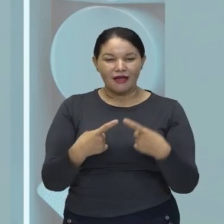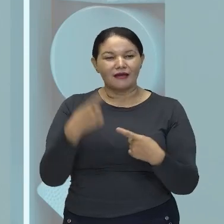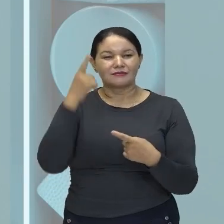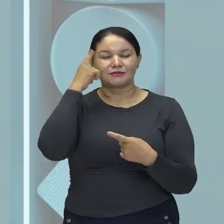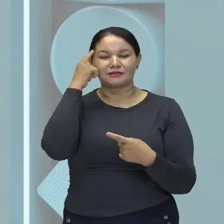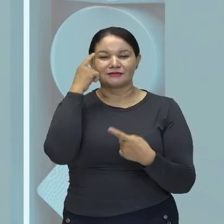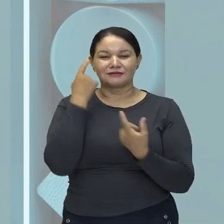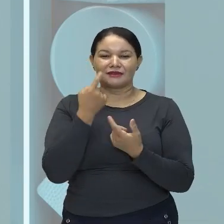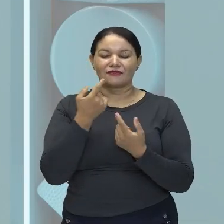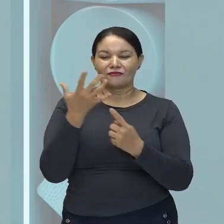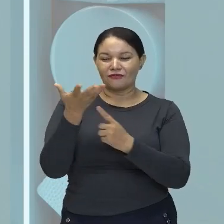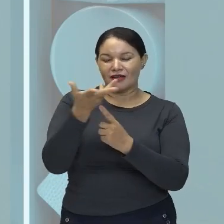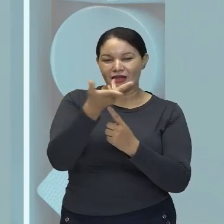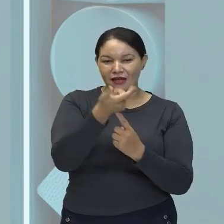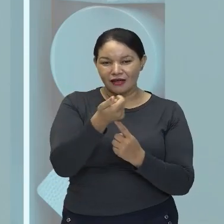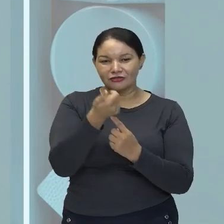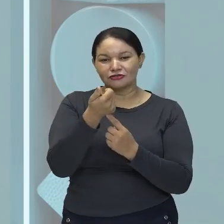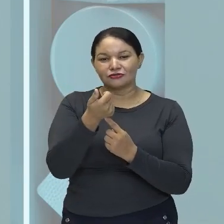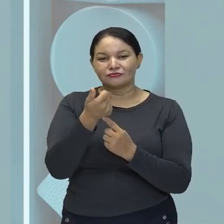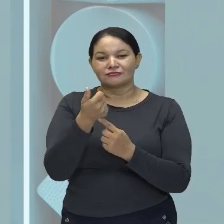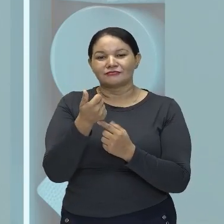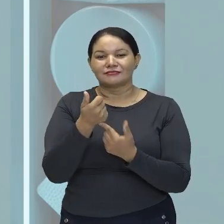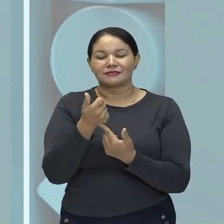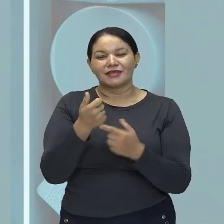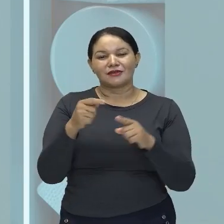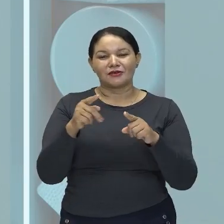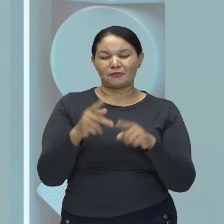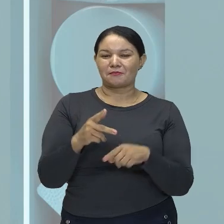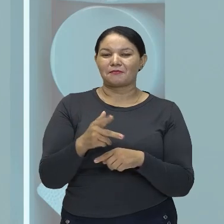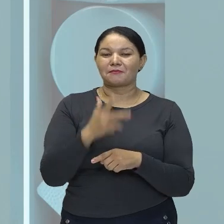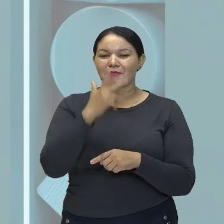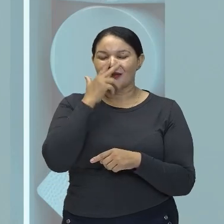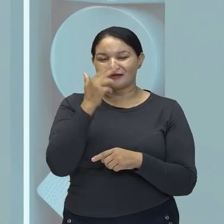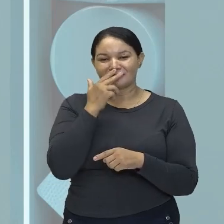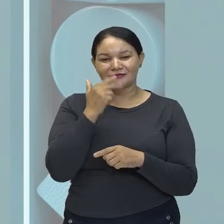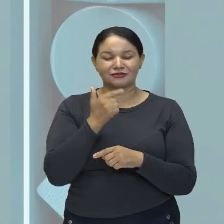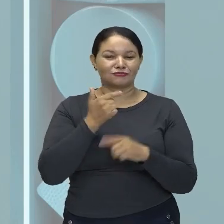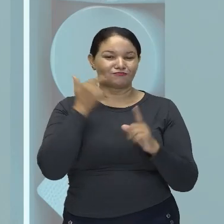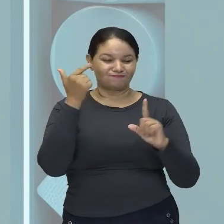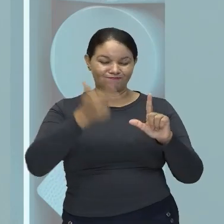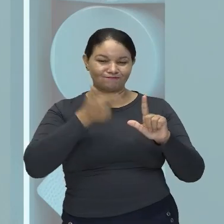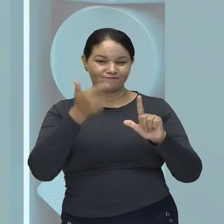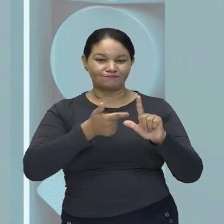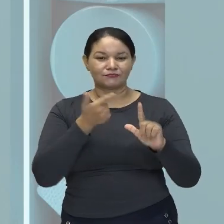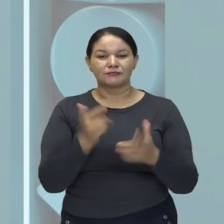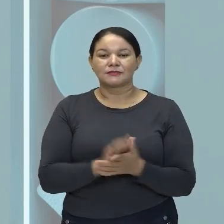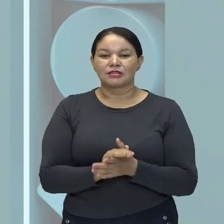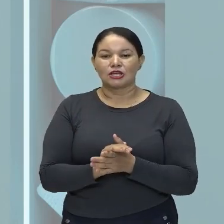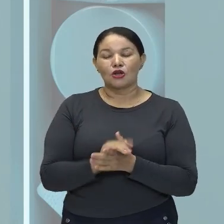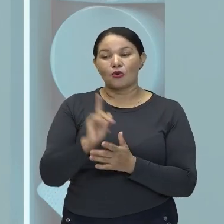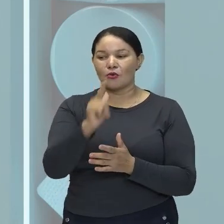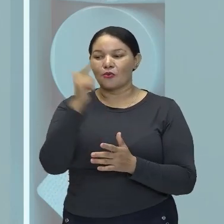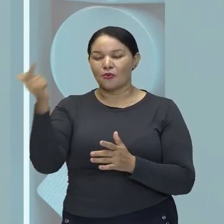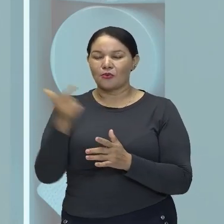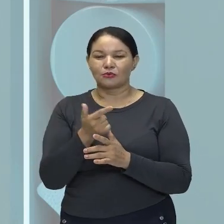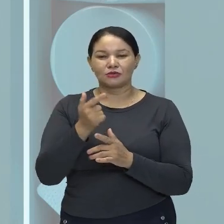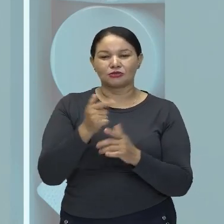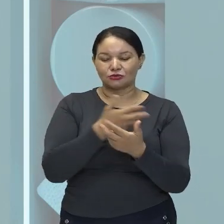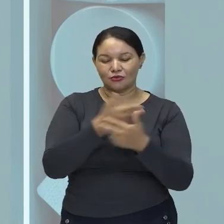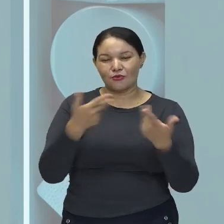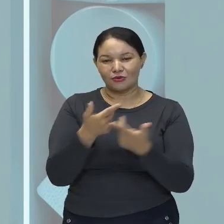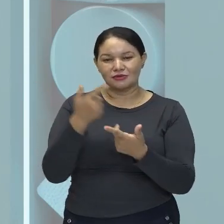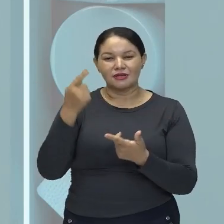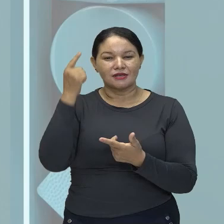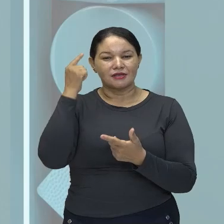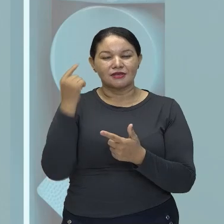para eles é exatamente uma hipocrisia. Ou seja, temos questões mais importantes para se pensar em uma guerra do